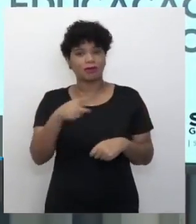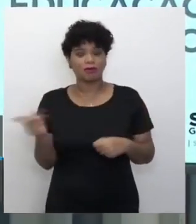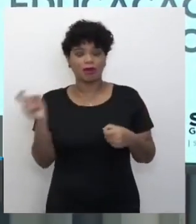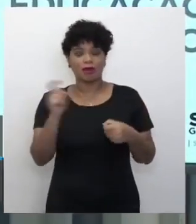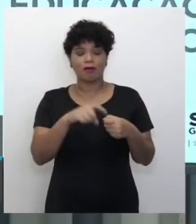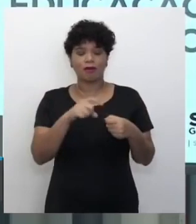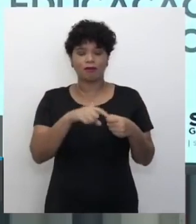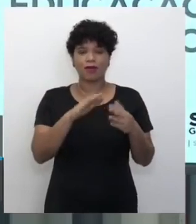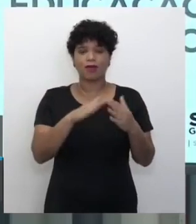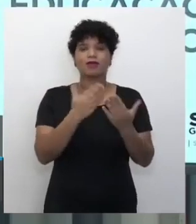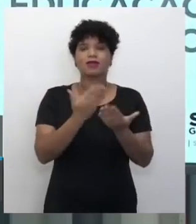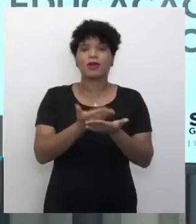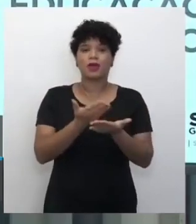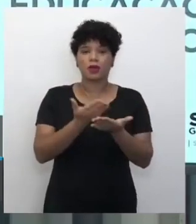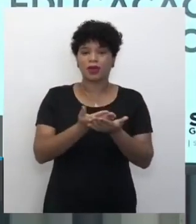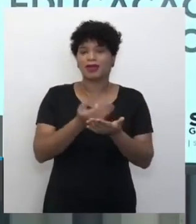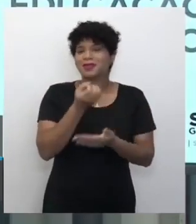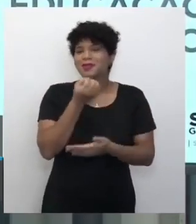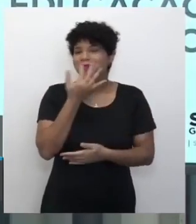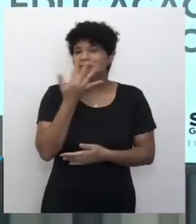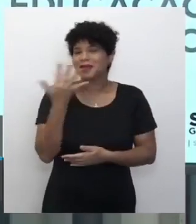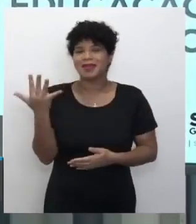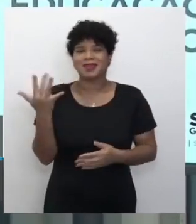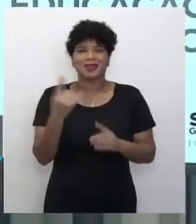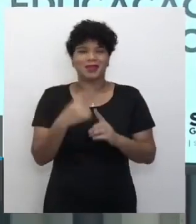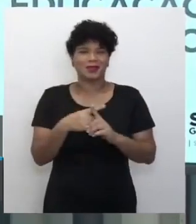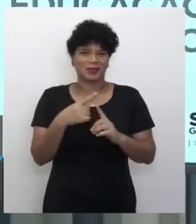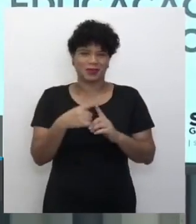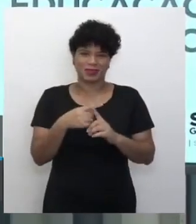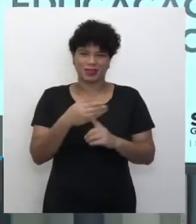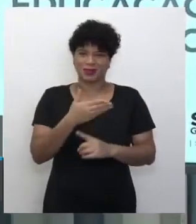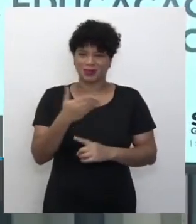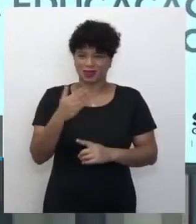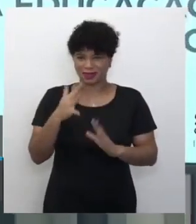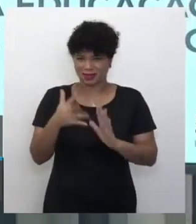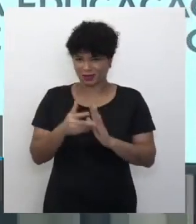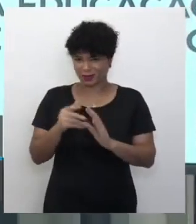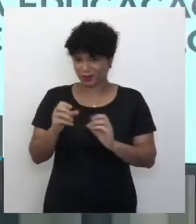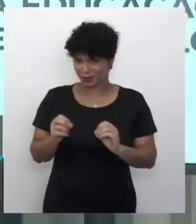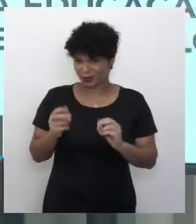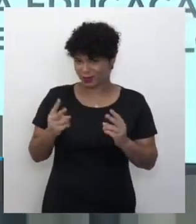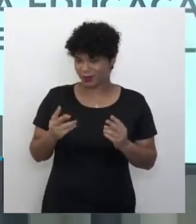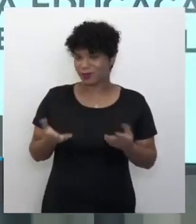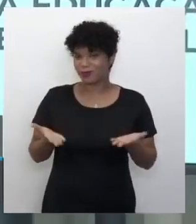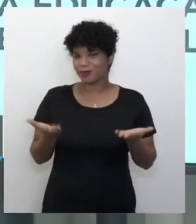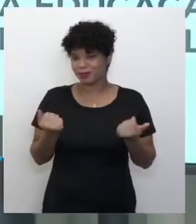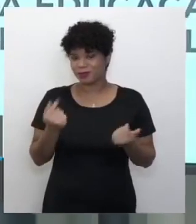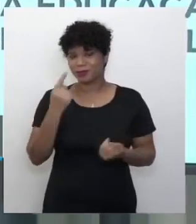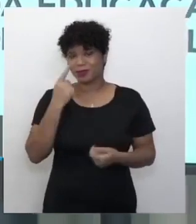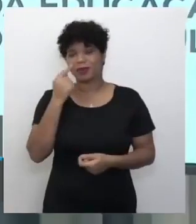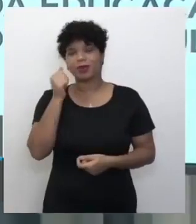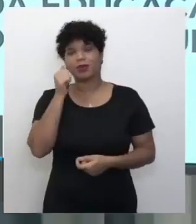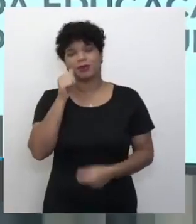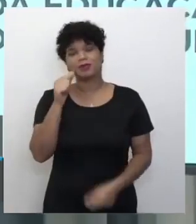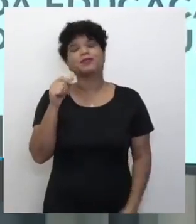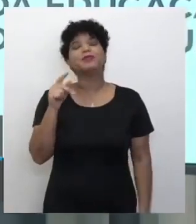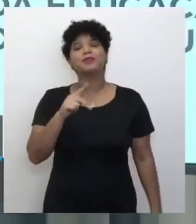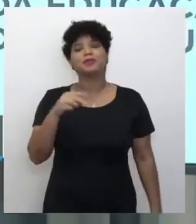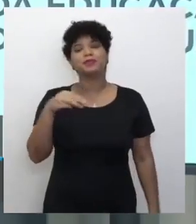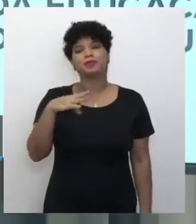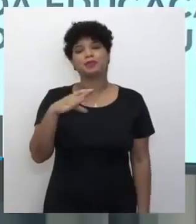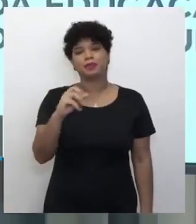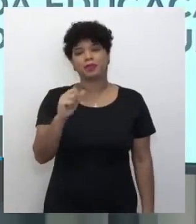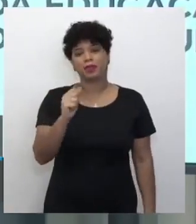também seja bom, de excelente para todos nós, ok? Como a professora Márcia já disse, hoje nós